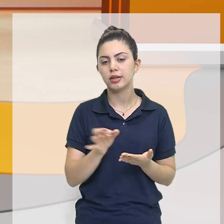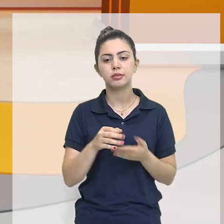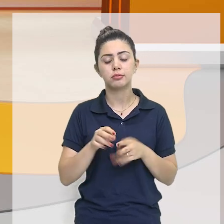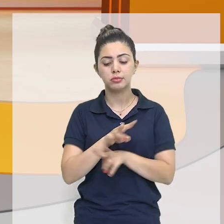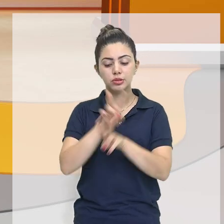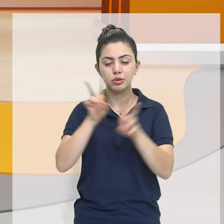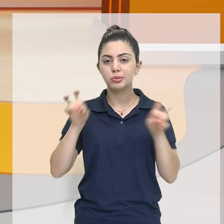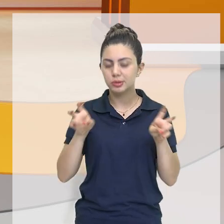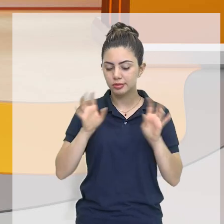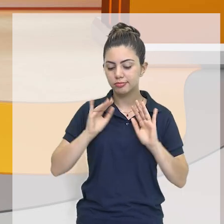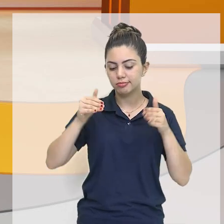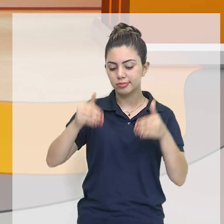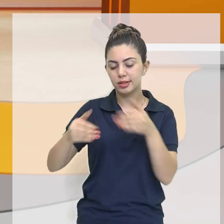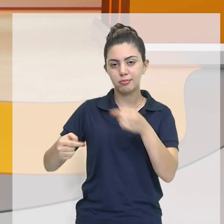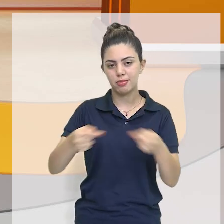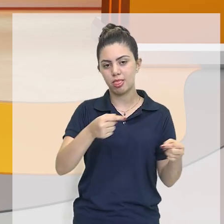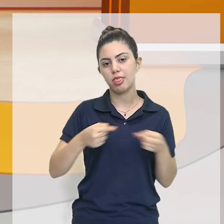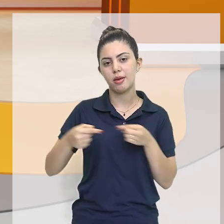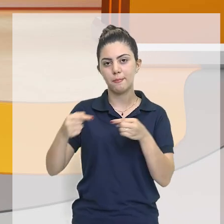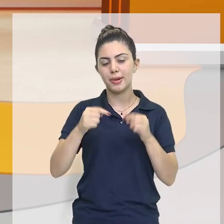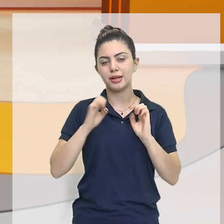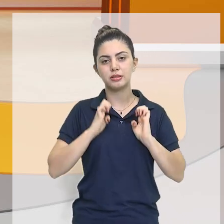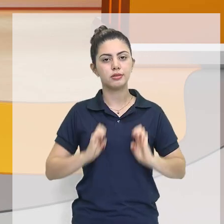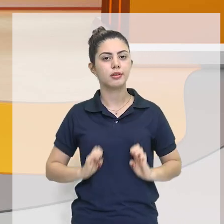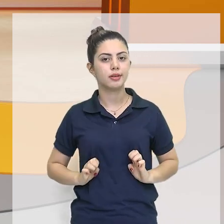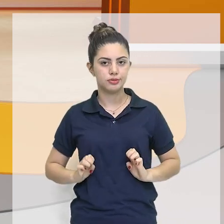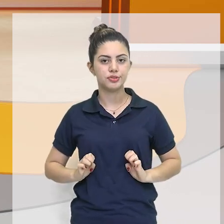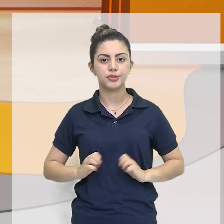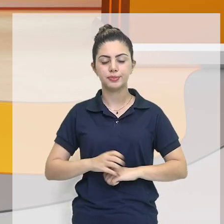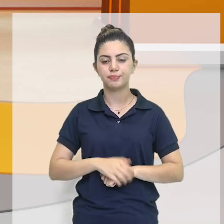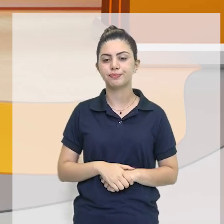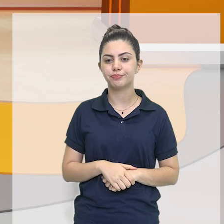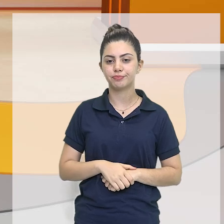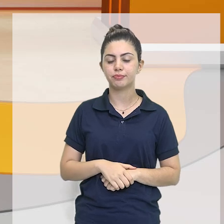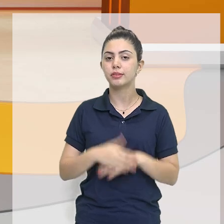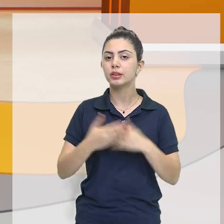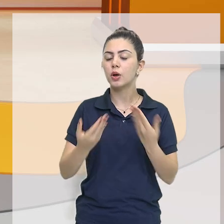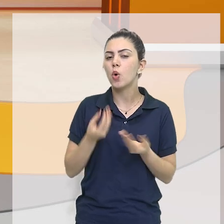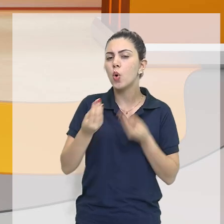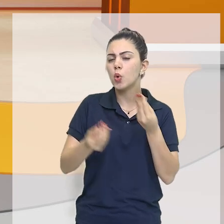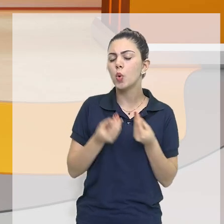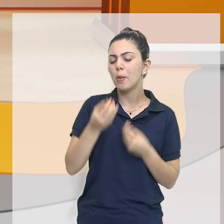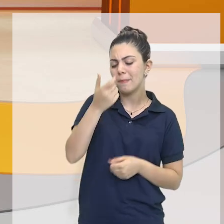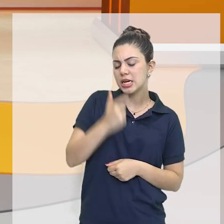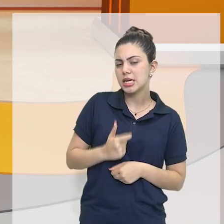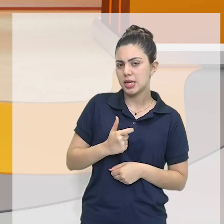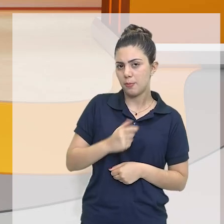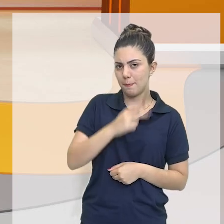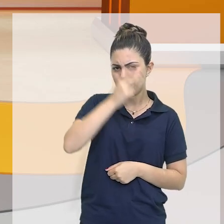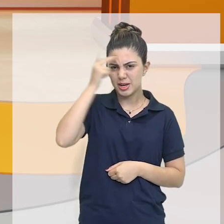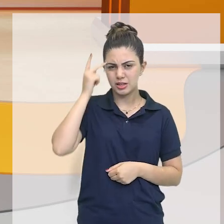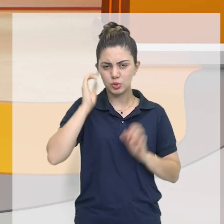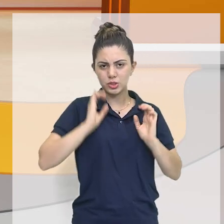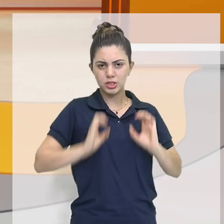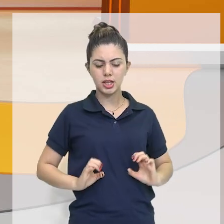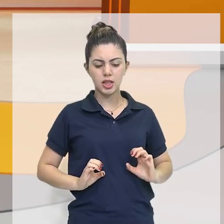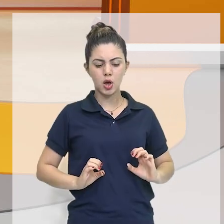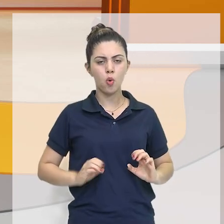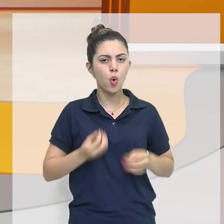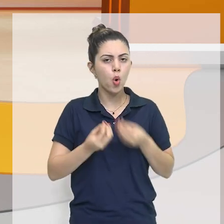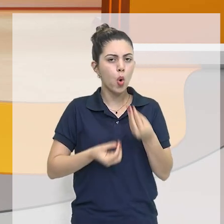respeito desse debate, né, de como eu, como cidadão, devo me portar